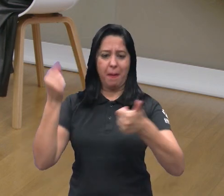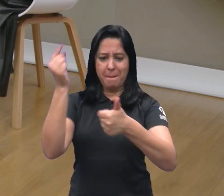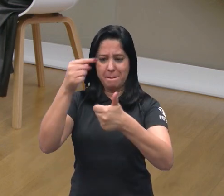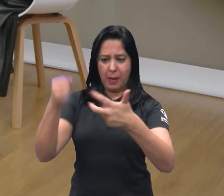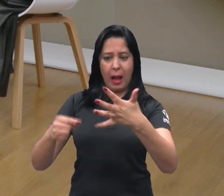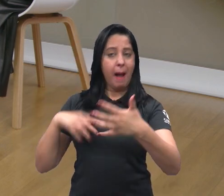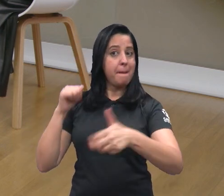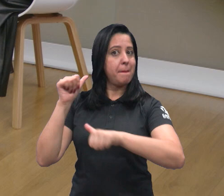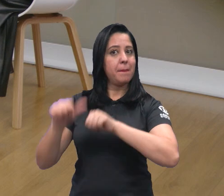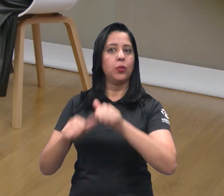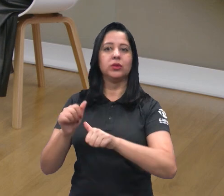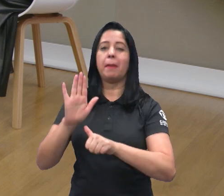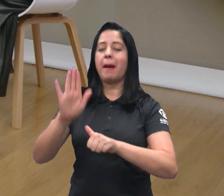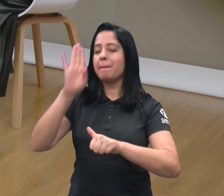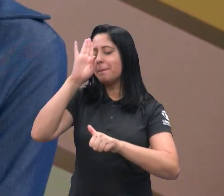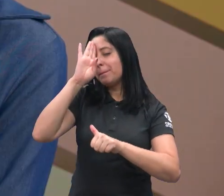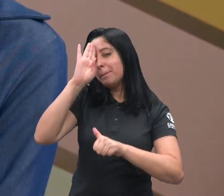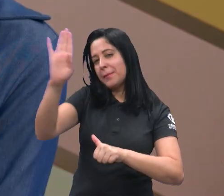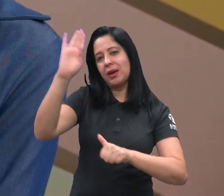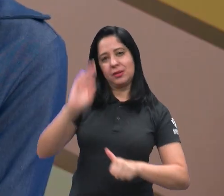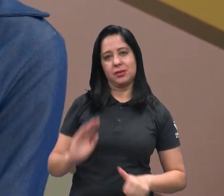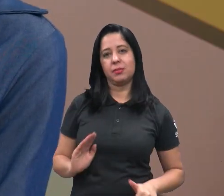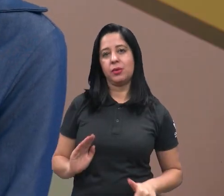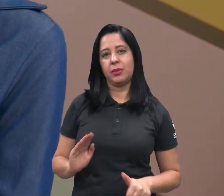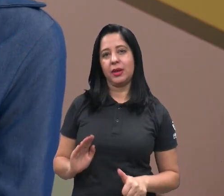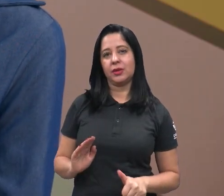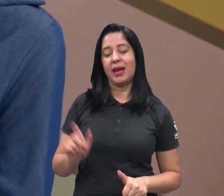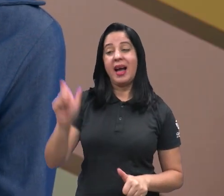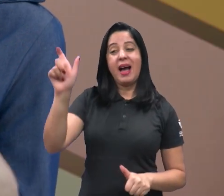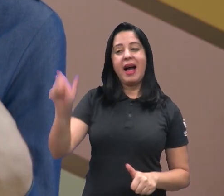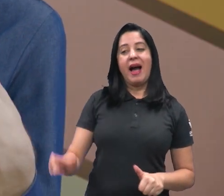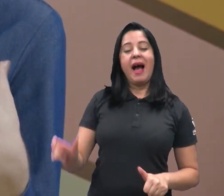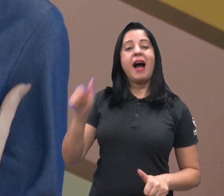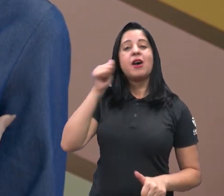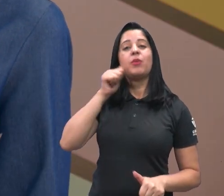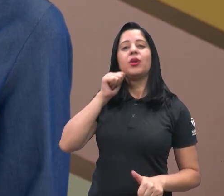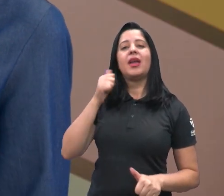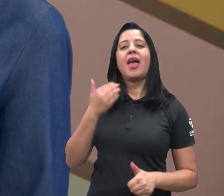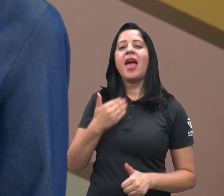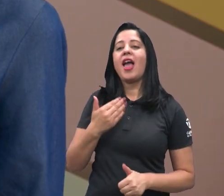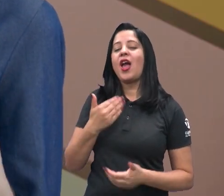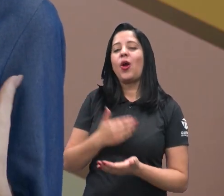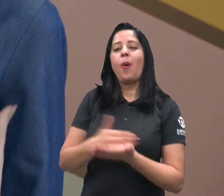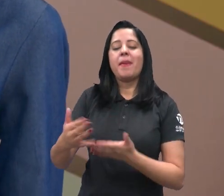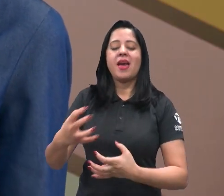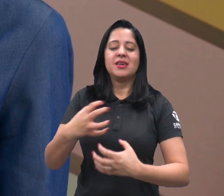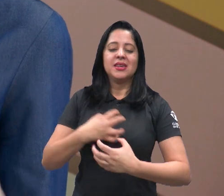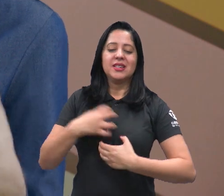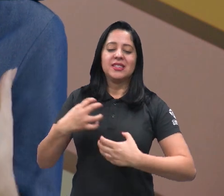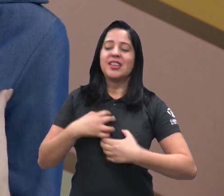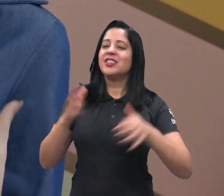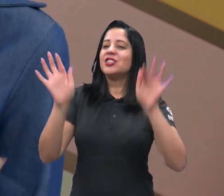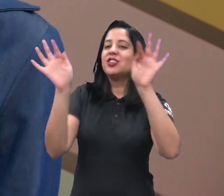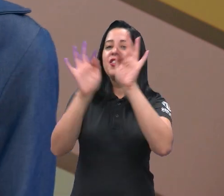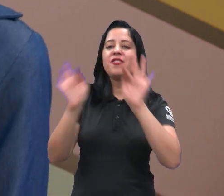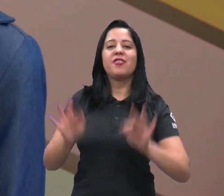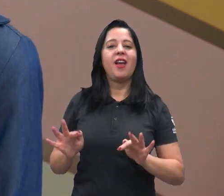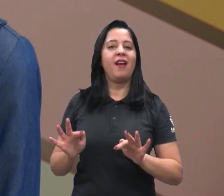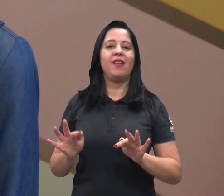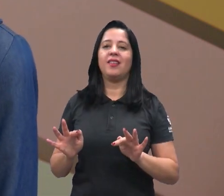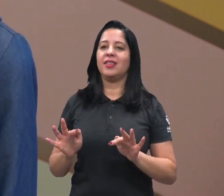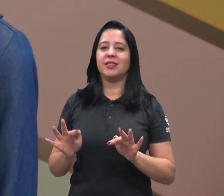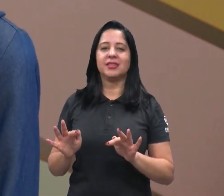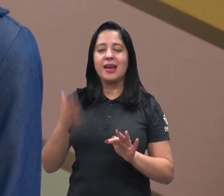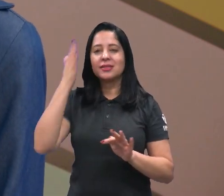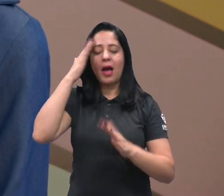mas principalmente ela começa a ficar mais satisfeita e feliz com a imagem que ela vê no